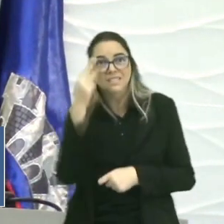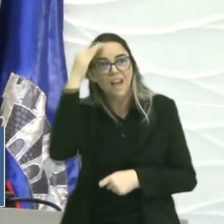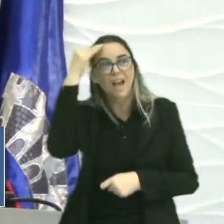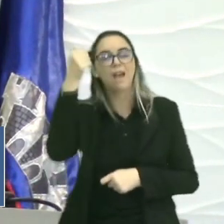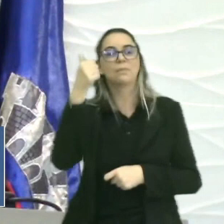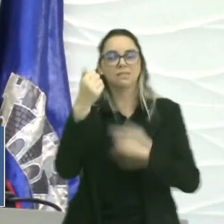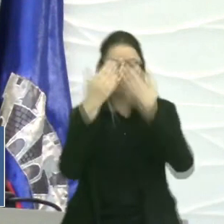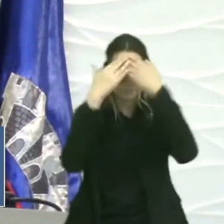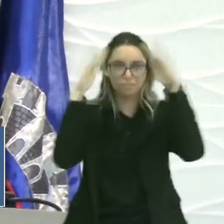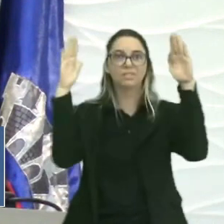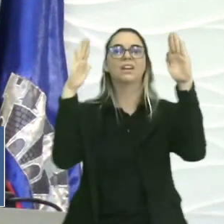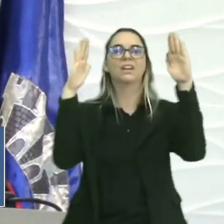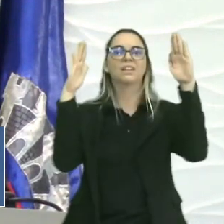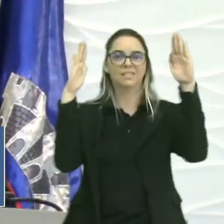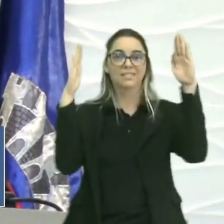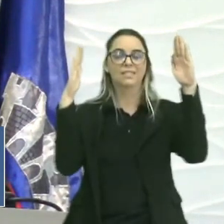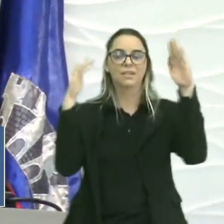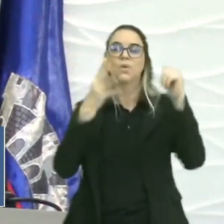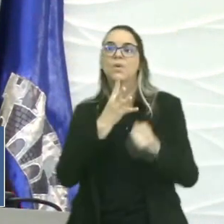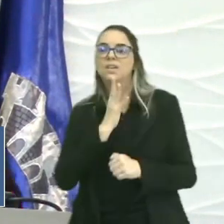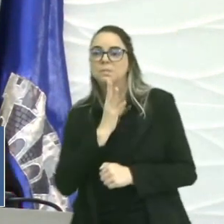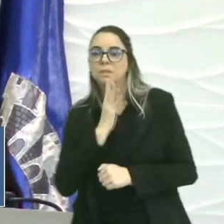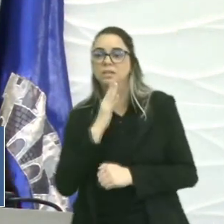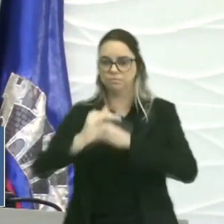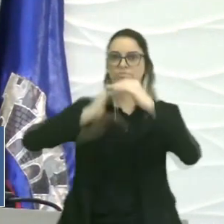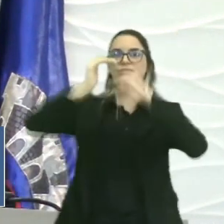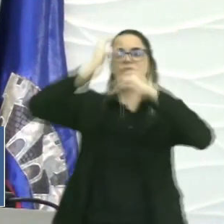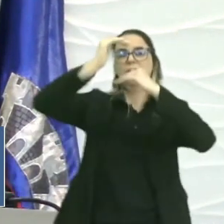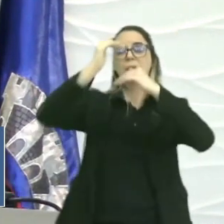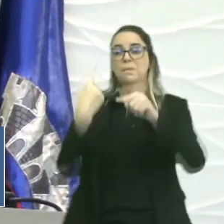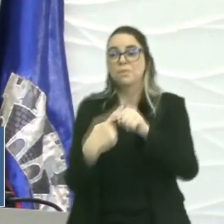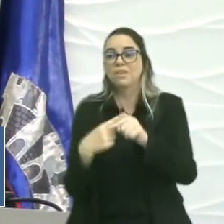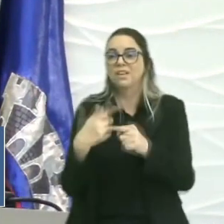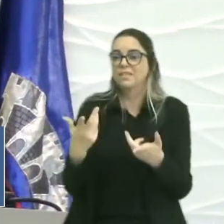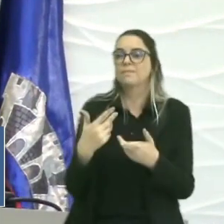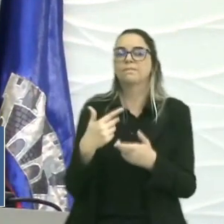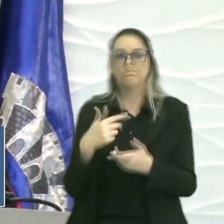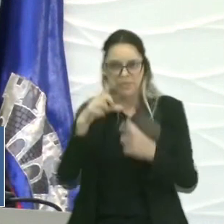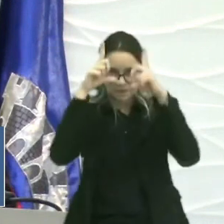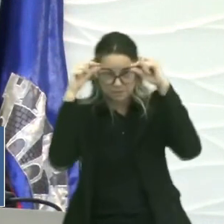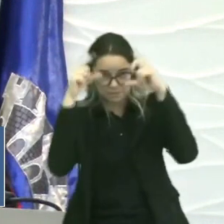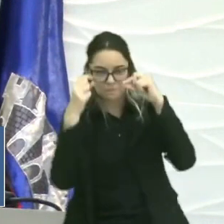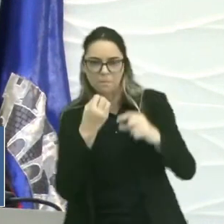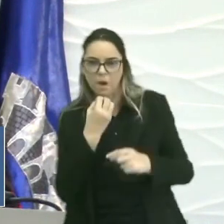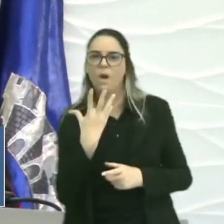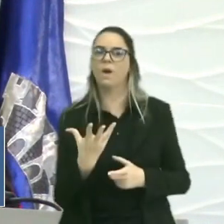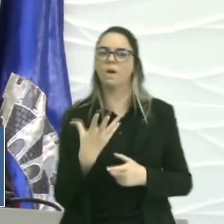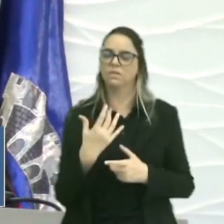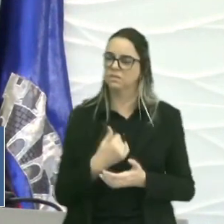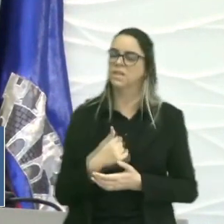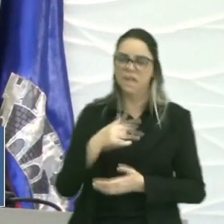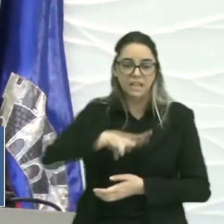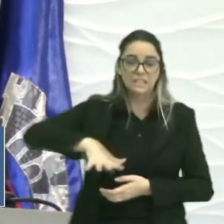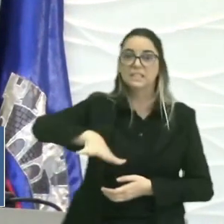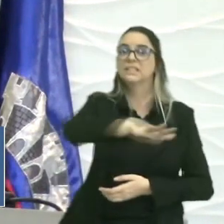saíram tendo maior conhecimento de que esse assunto foi tratado no âmbito aqui do nosso município,